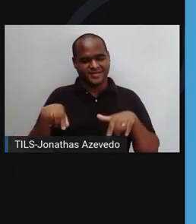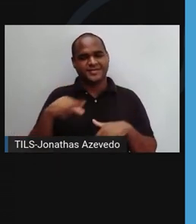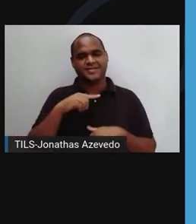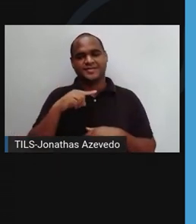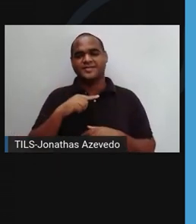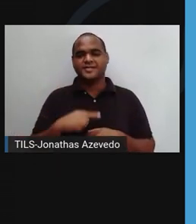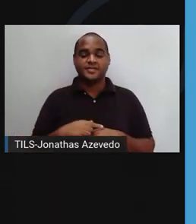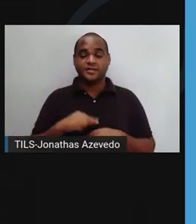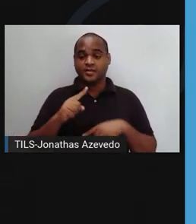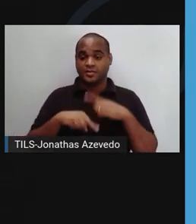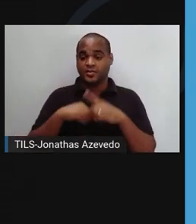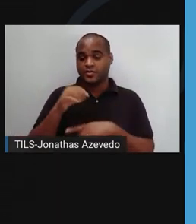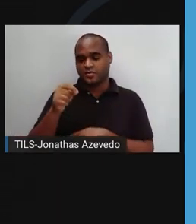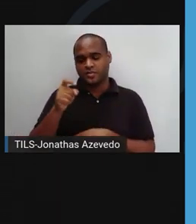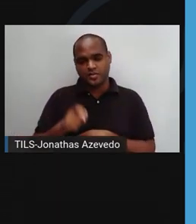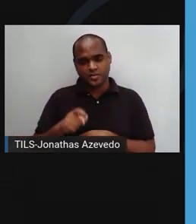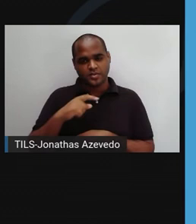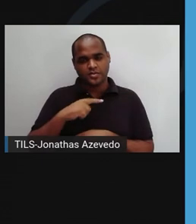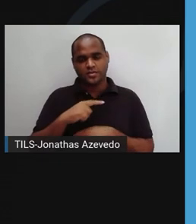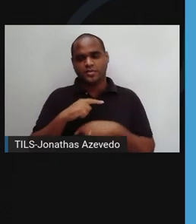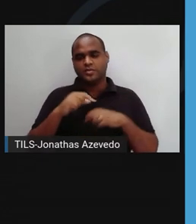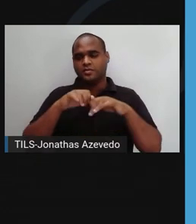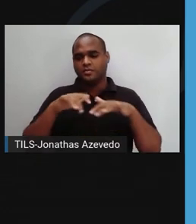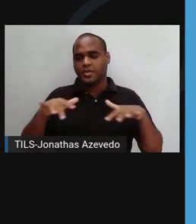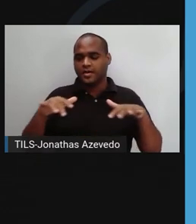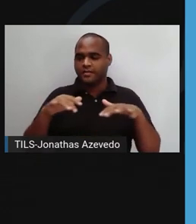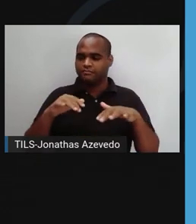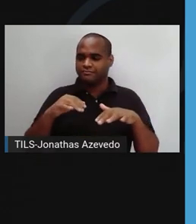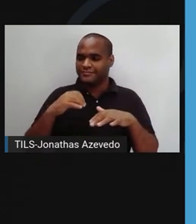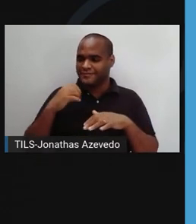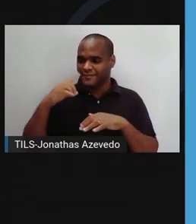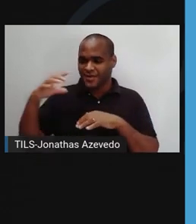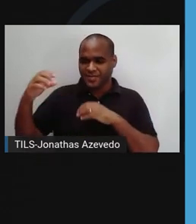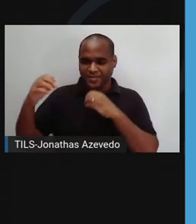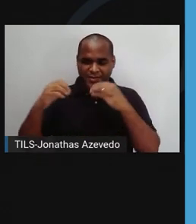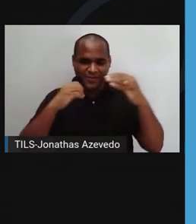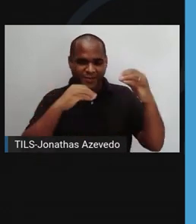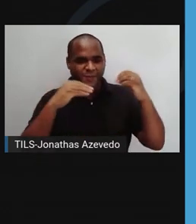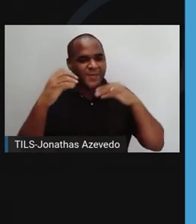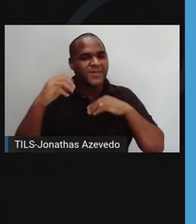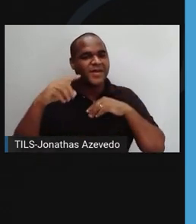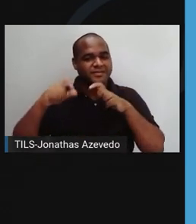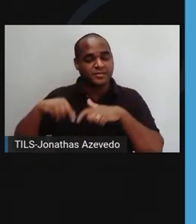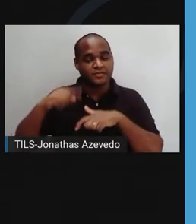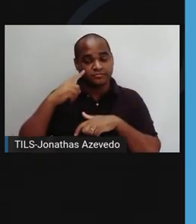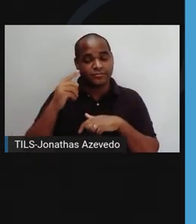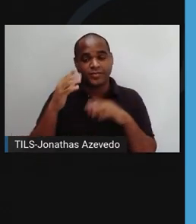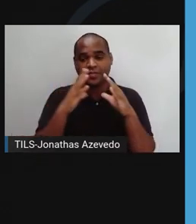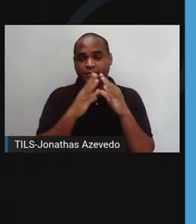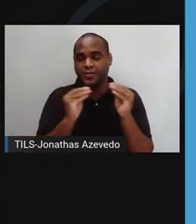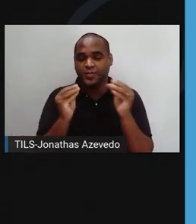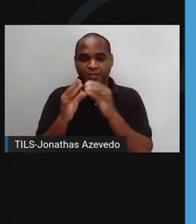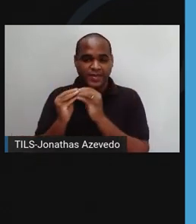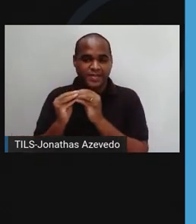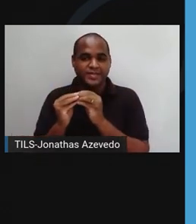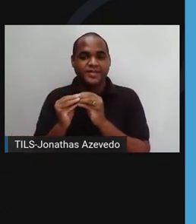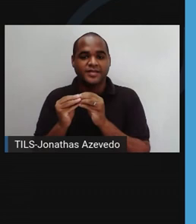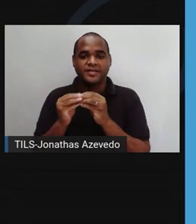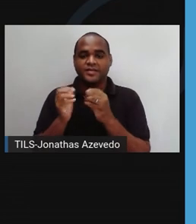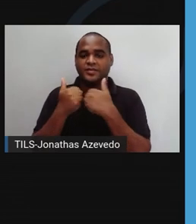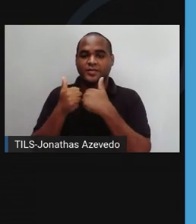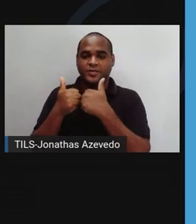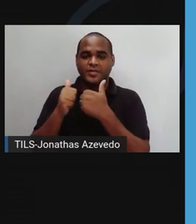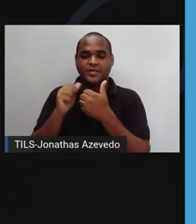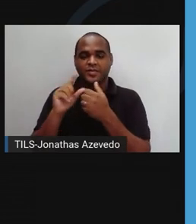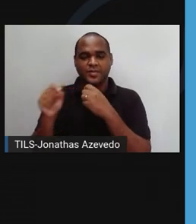o oxigênio vai para as artérias menores e viaja para os músculos. É aí que saímos de cena. O ônibus nos permite desprender